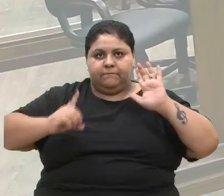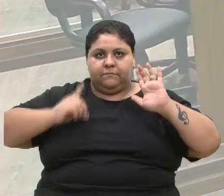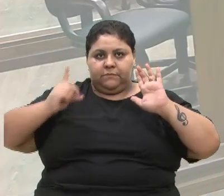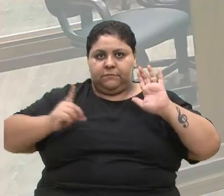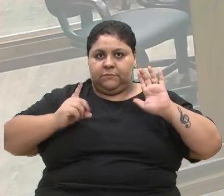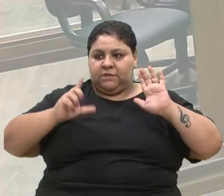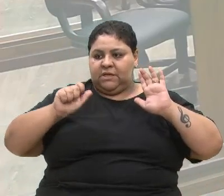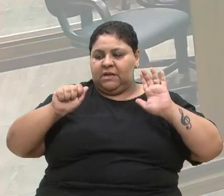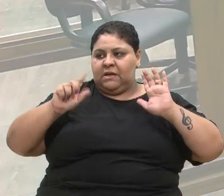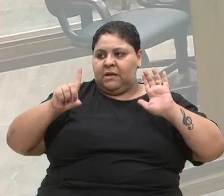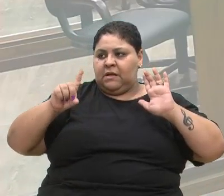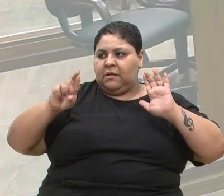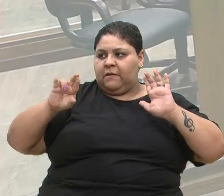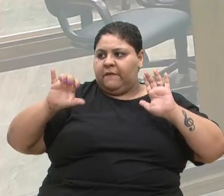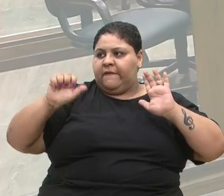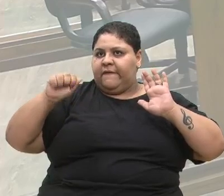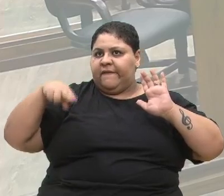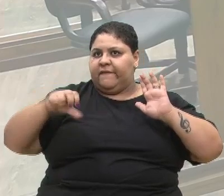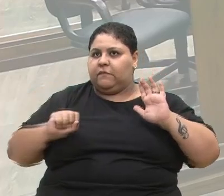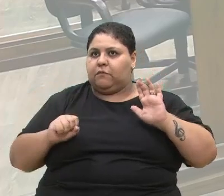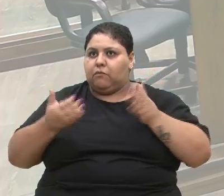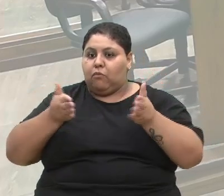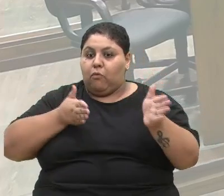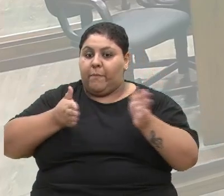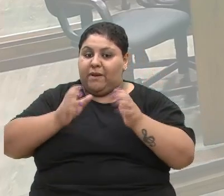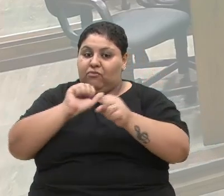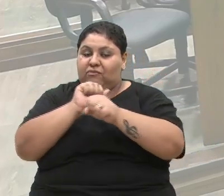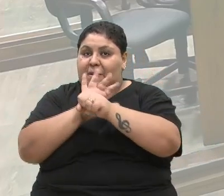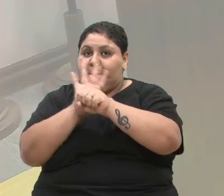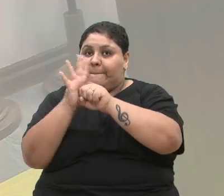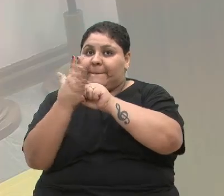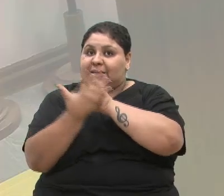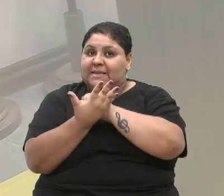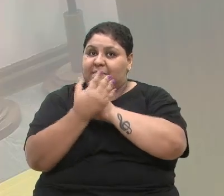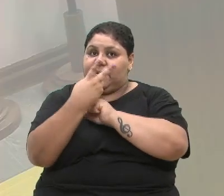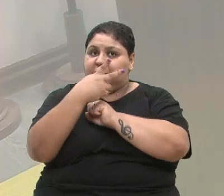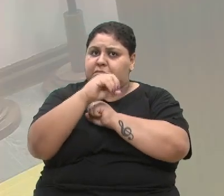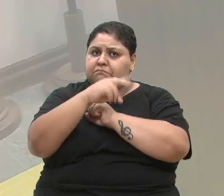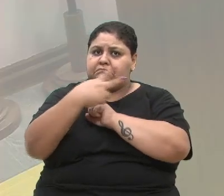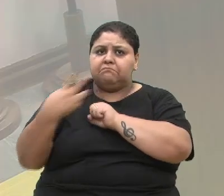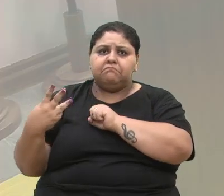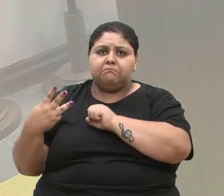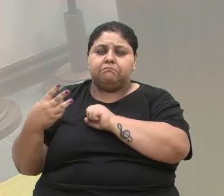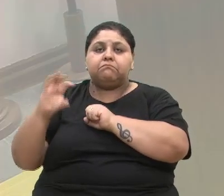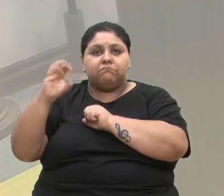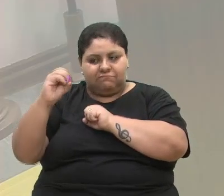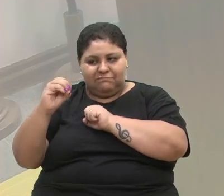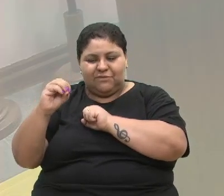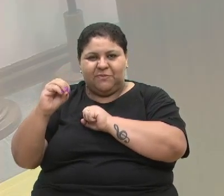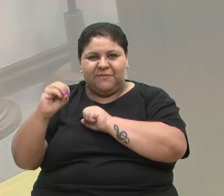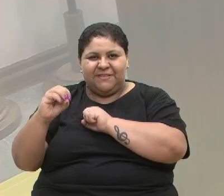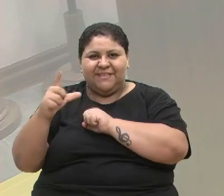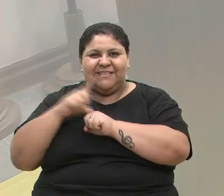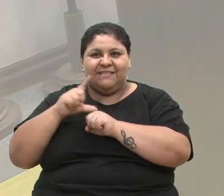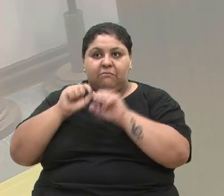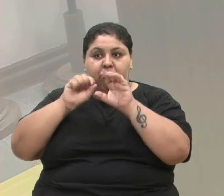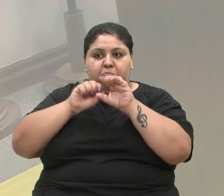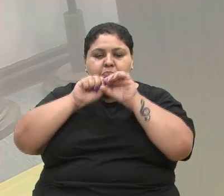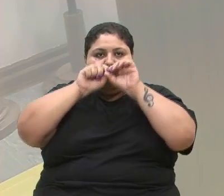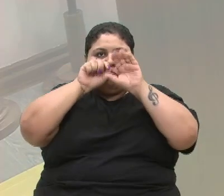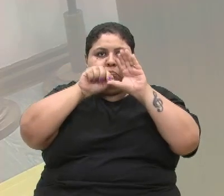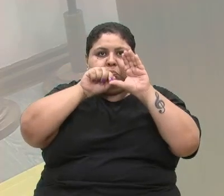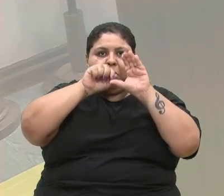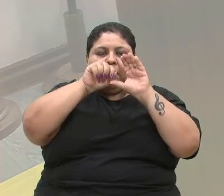do Novo, foi em plena pandemia, em 2020, porque havia um risco de contaminação. Então, as pessoas que